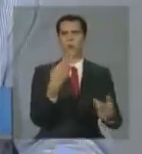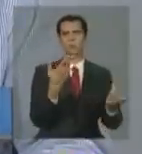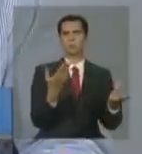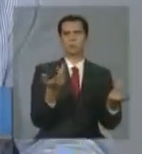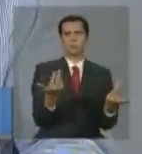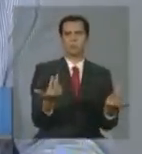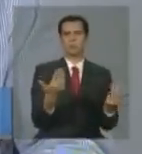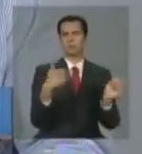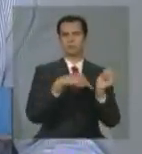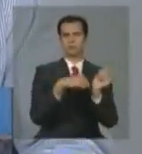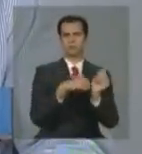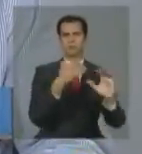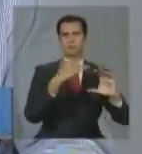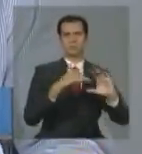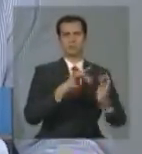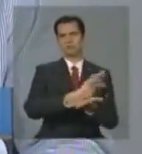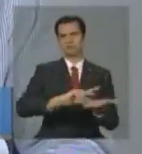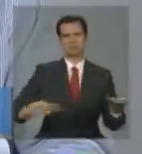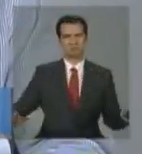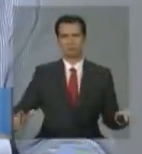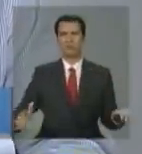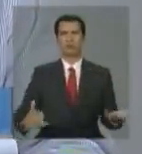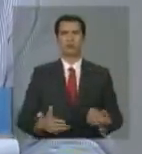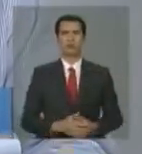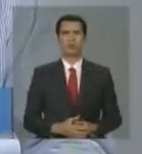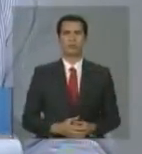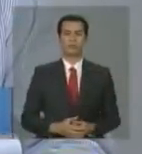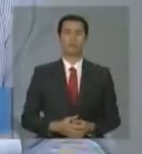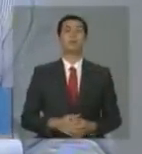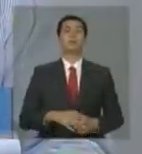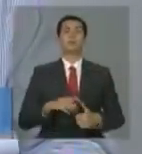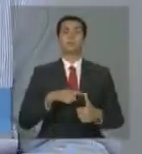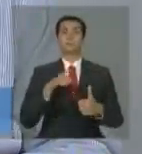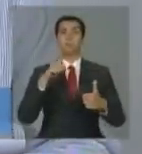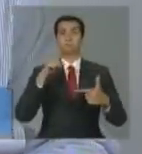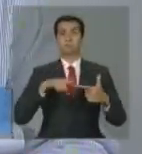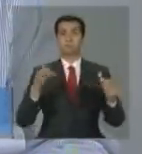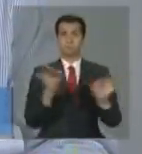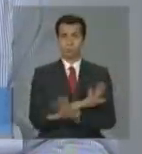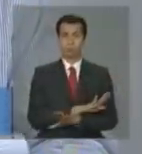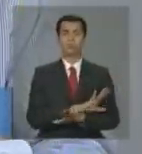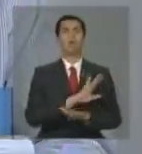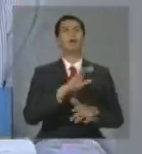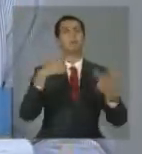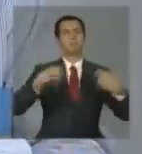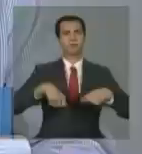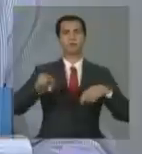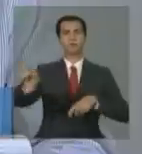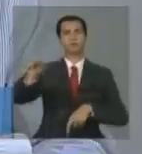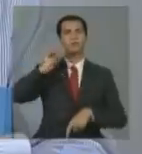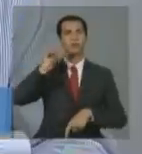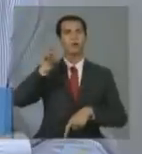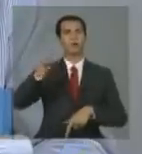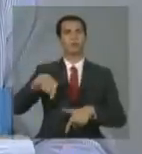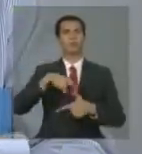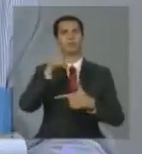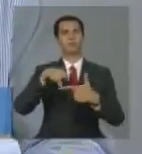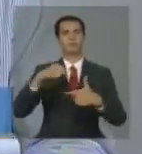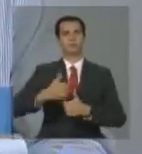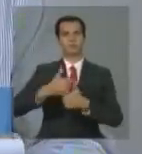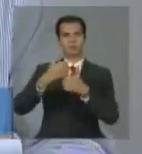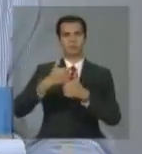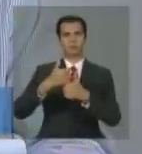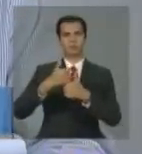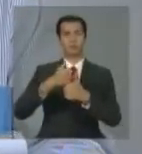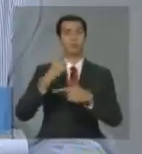Depois que ele colocou essa senha, ele vai indicar o adjunto. Aí sim entra a figura do adjunto. Ele vai indicar o adjunto, que é um servidor da